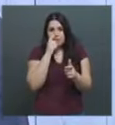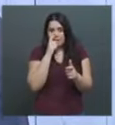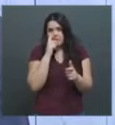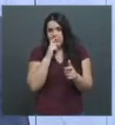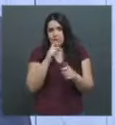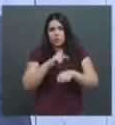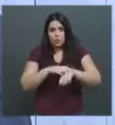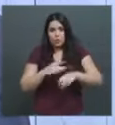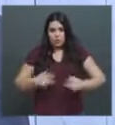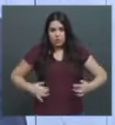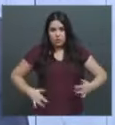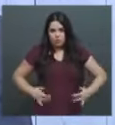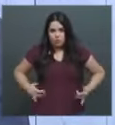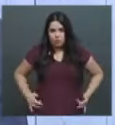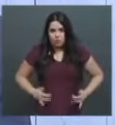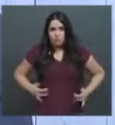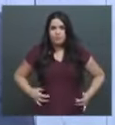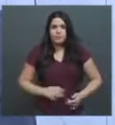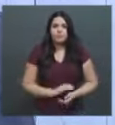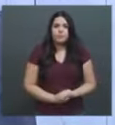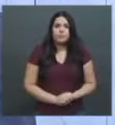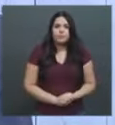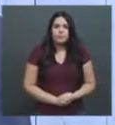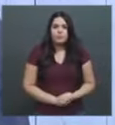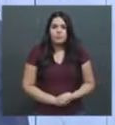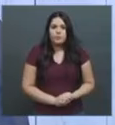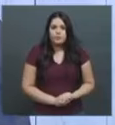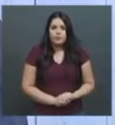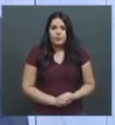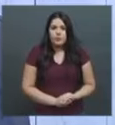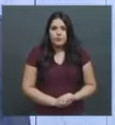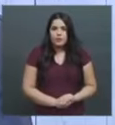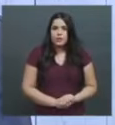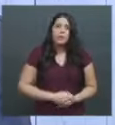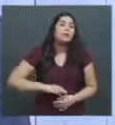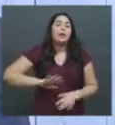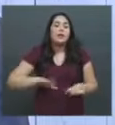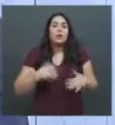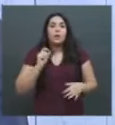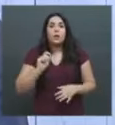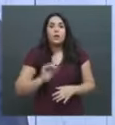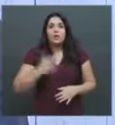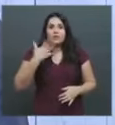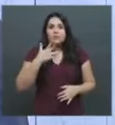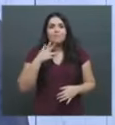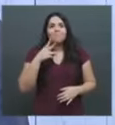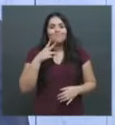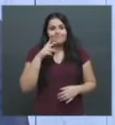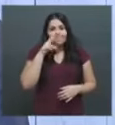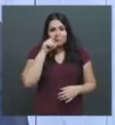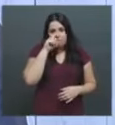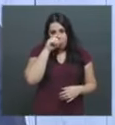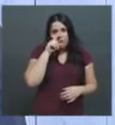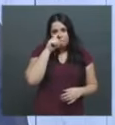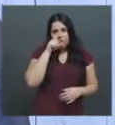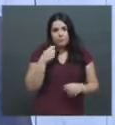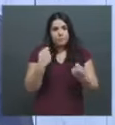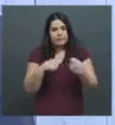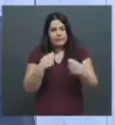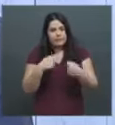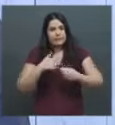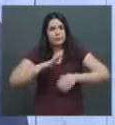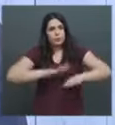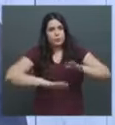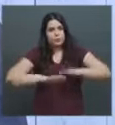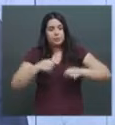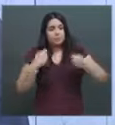rim, e ou ela veio de outra forma, hematogenicamente, atingiu o rim. Mas nesse caso, a gravidade é séria, precisa cuidar muito